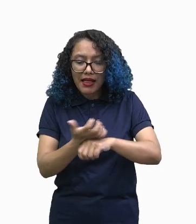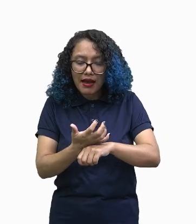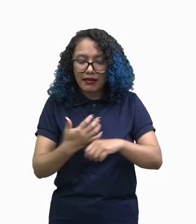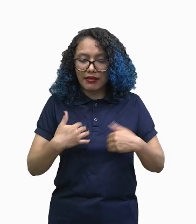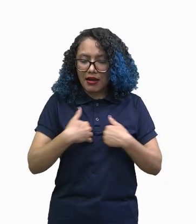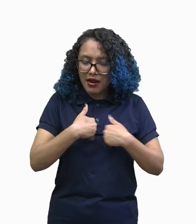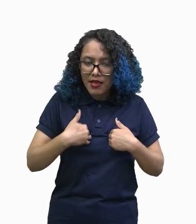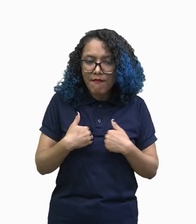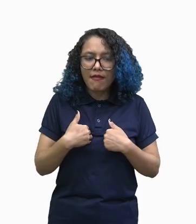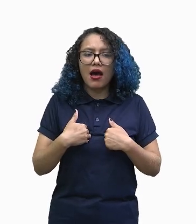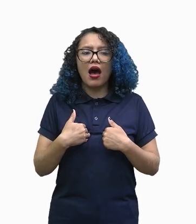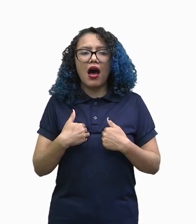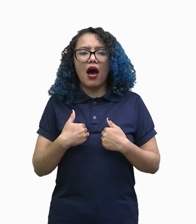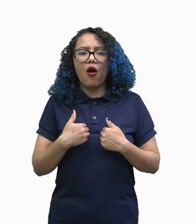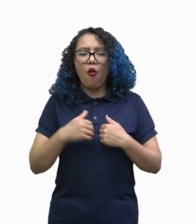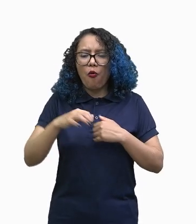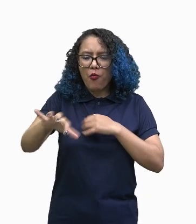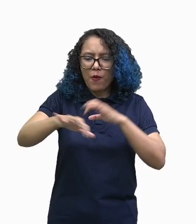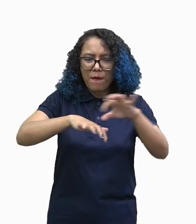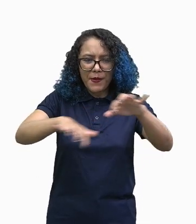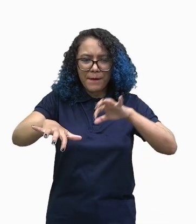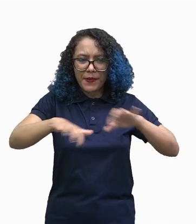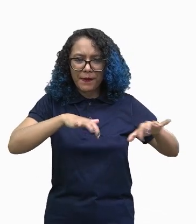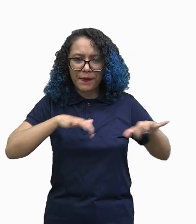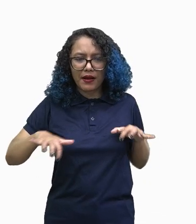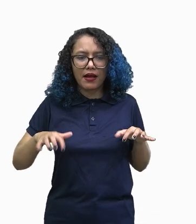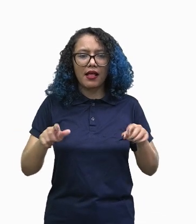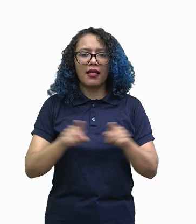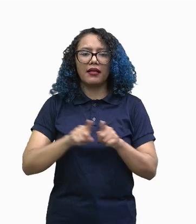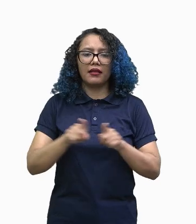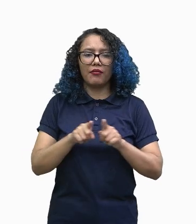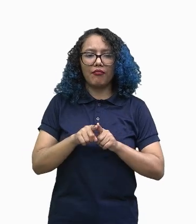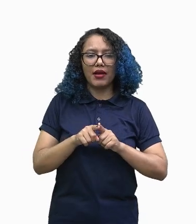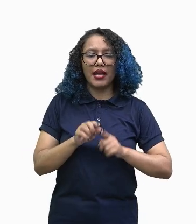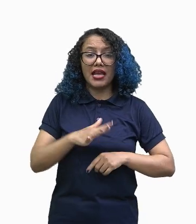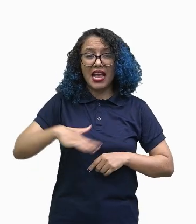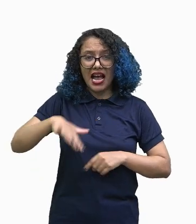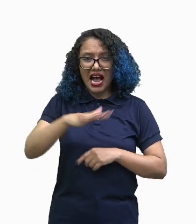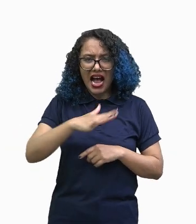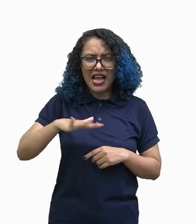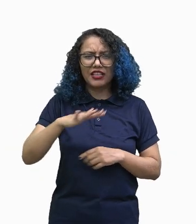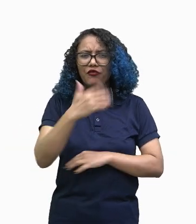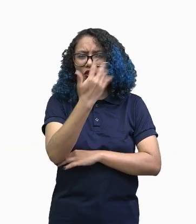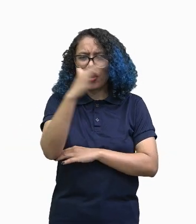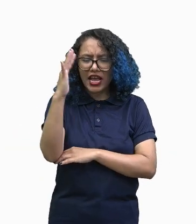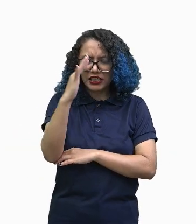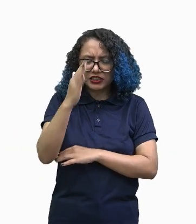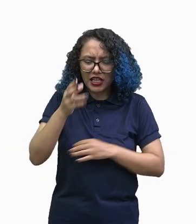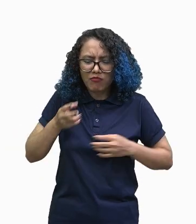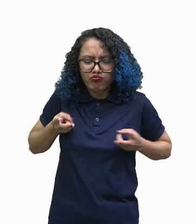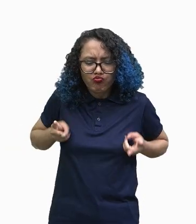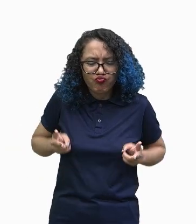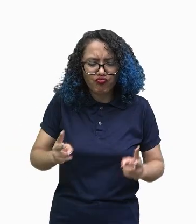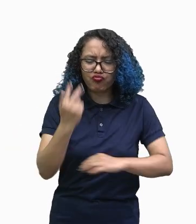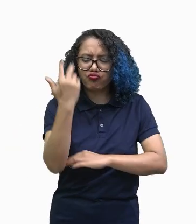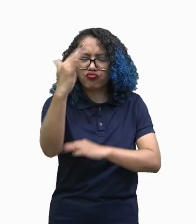podemos observar áreas contínuas de florestas são divididas,